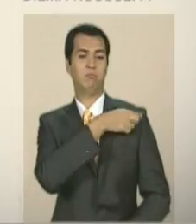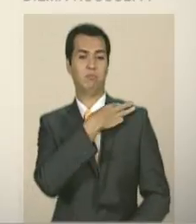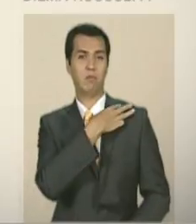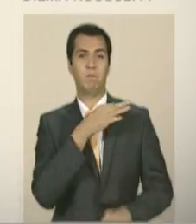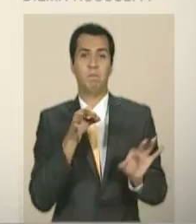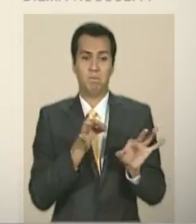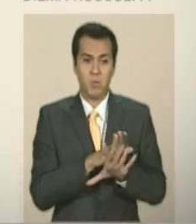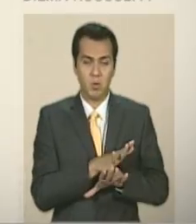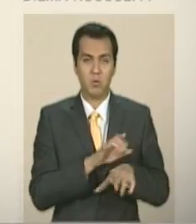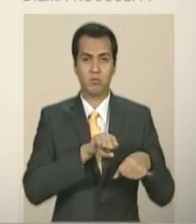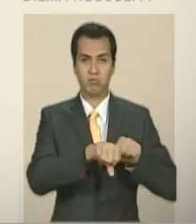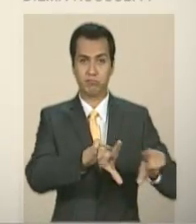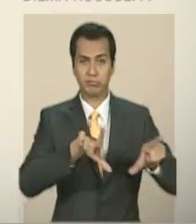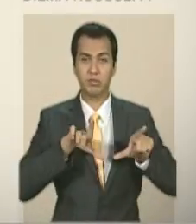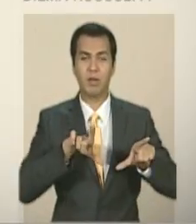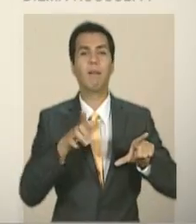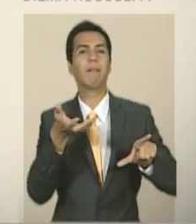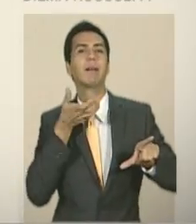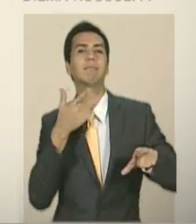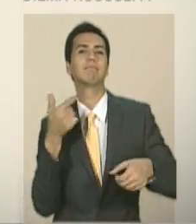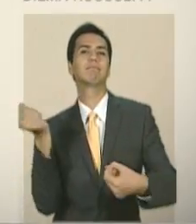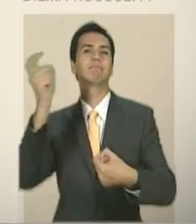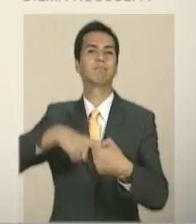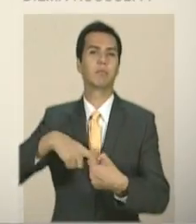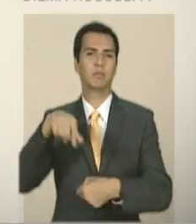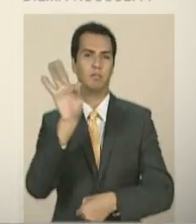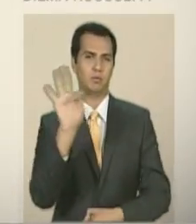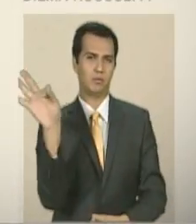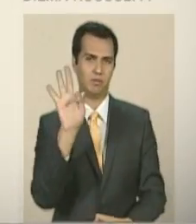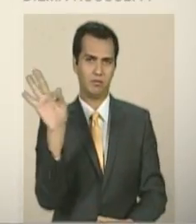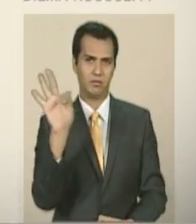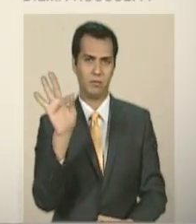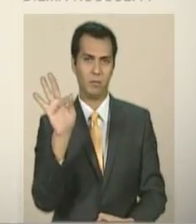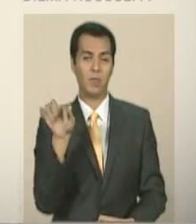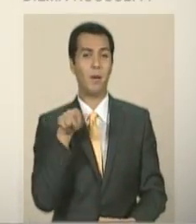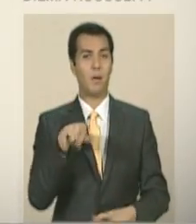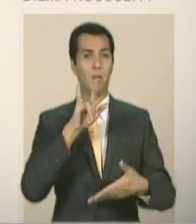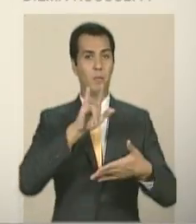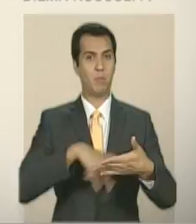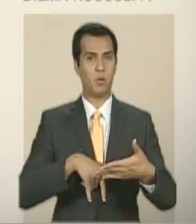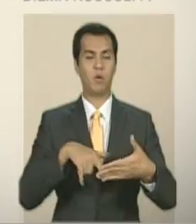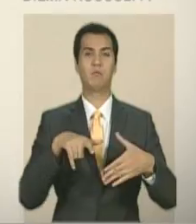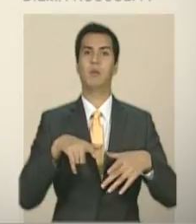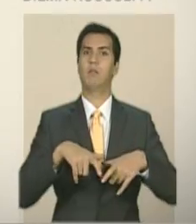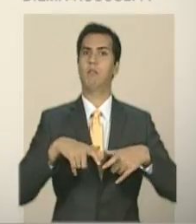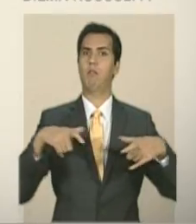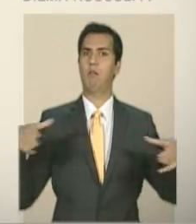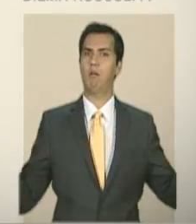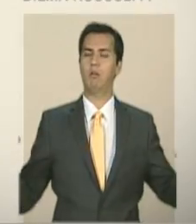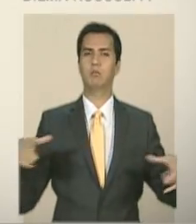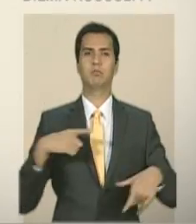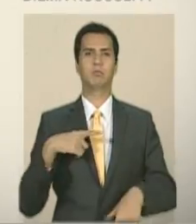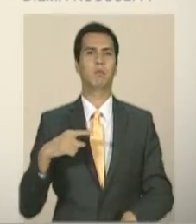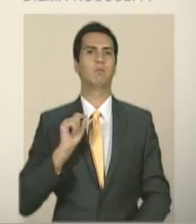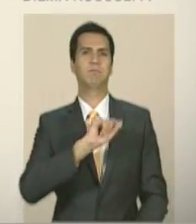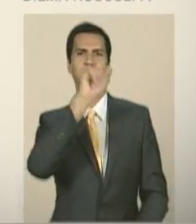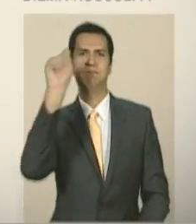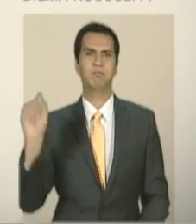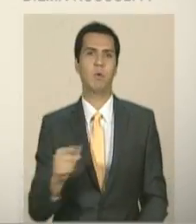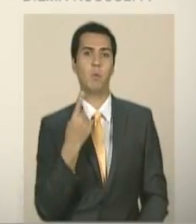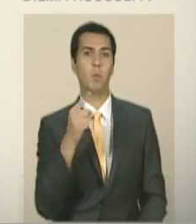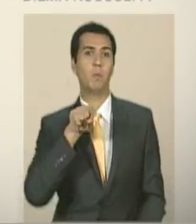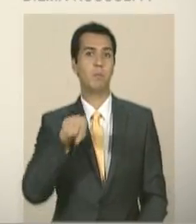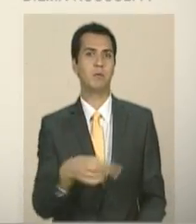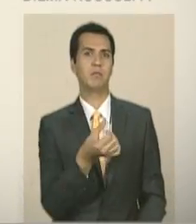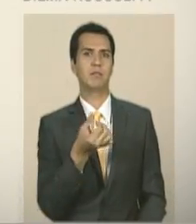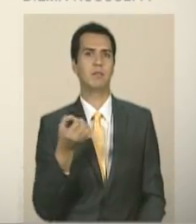aplicação da prova em um esforço de grandes dimensões que ocorreu este ano em 1600 e